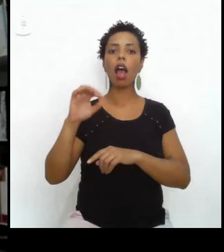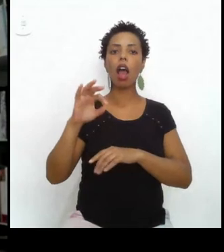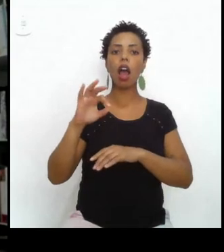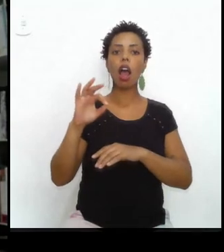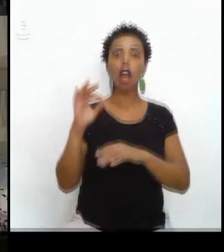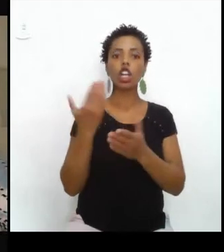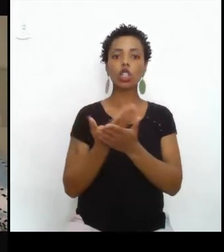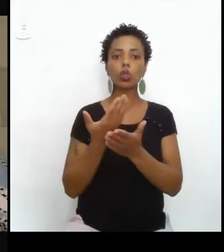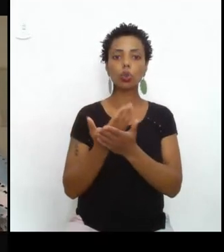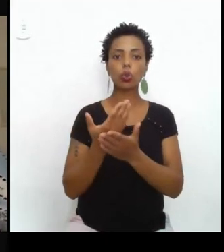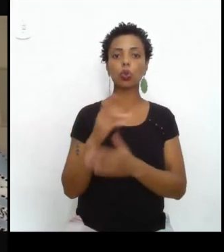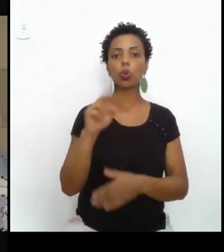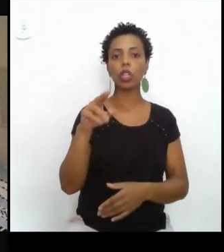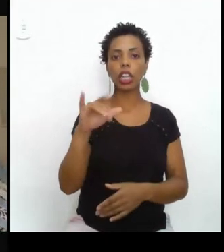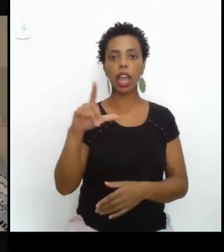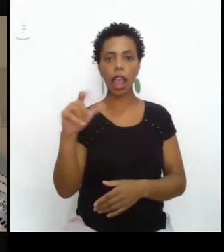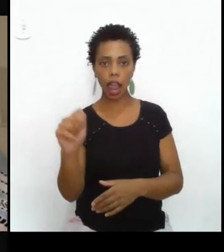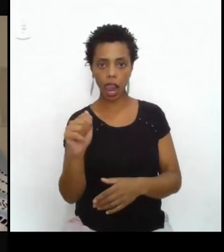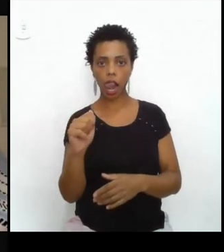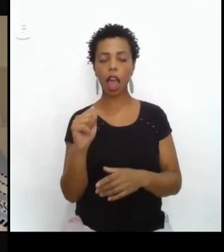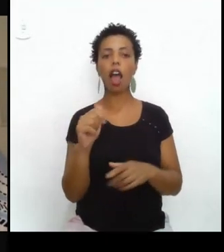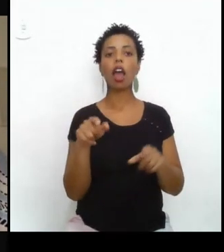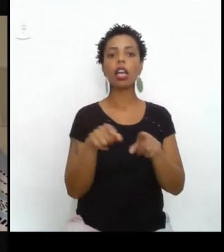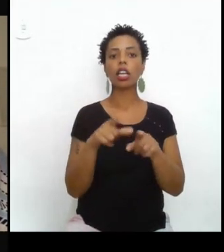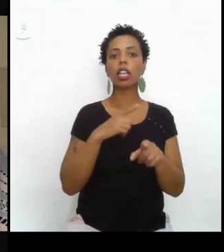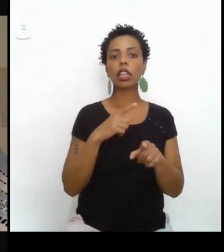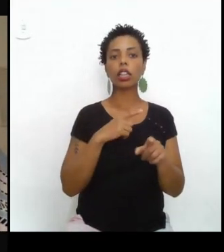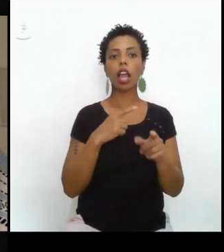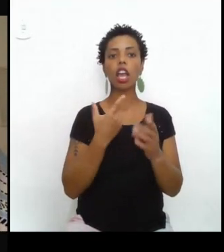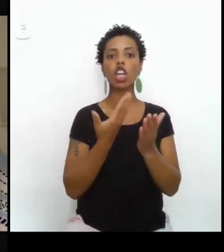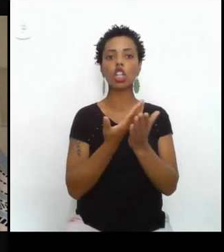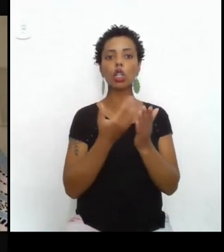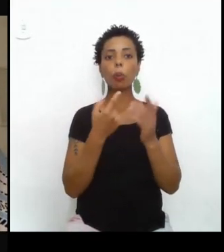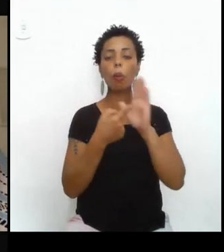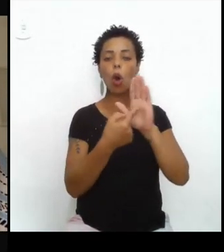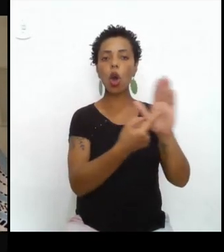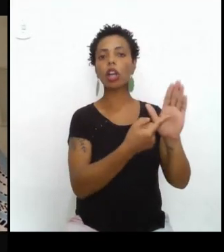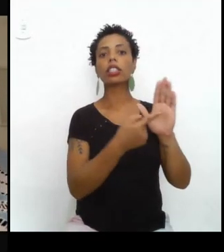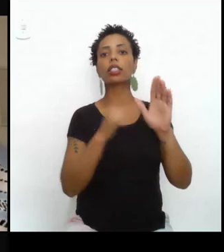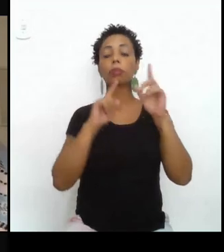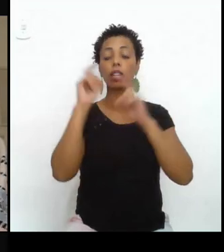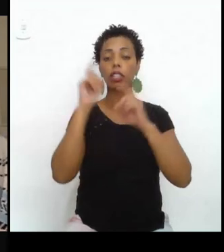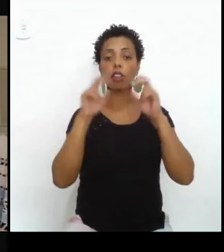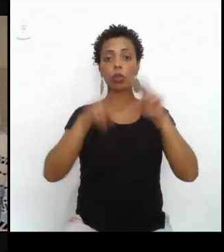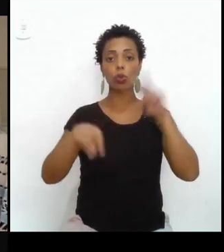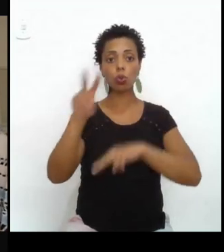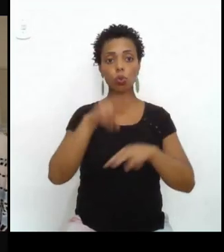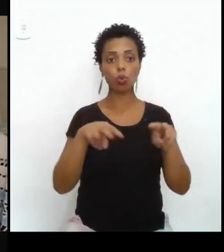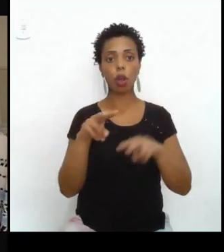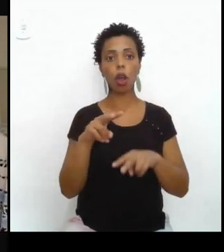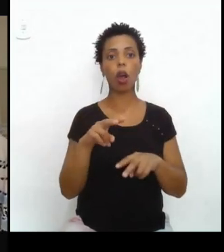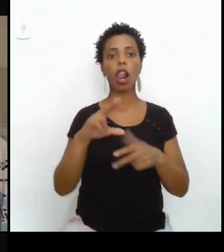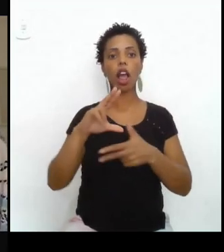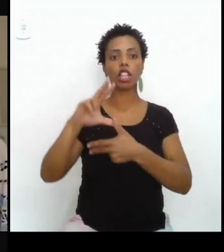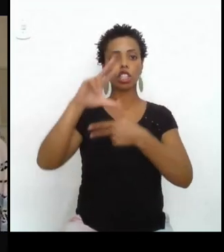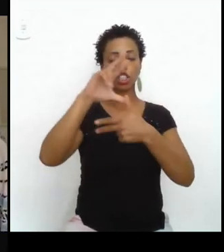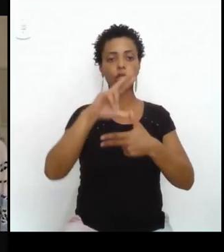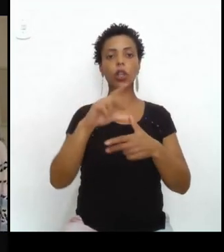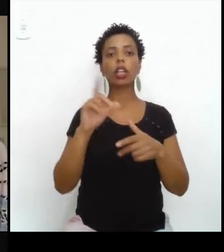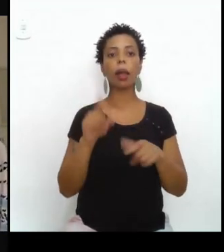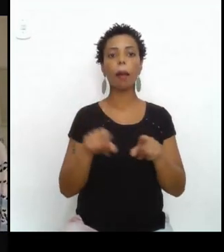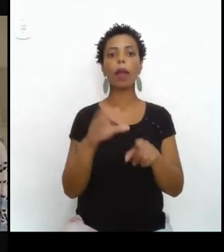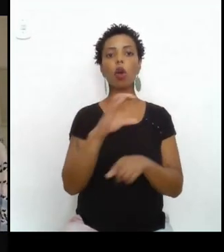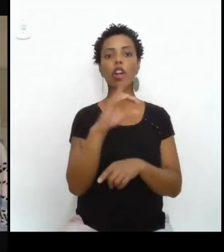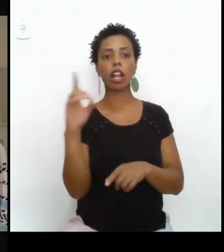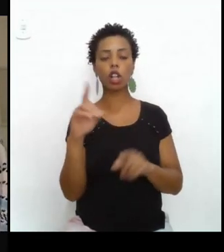da Uni lá quando este gações sobre expressões visuais latino-americana atuou como coordenador de programação da casa um São